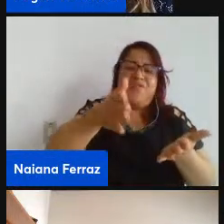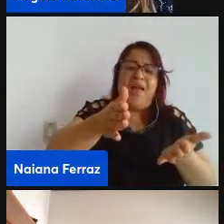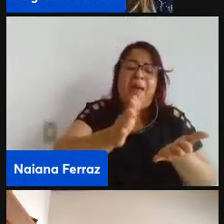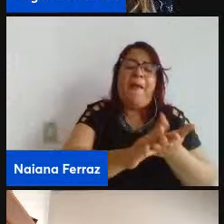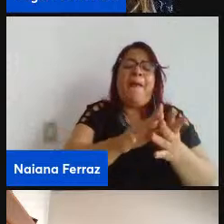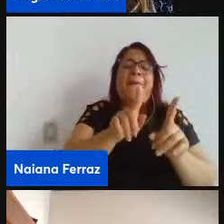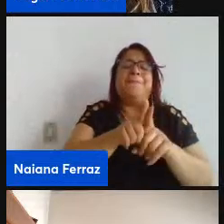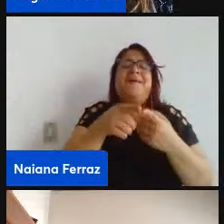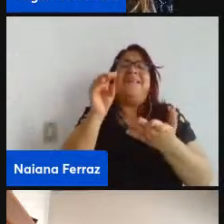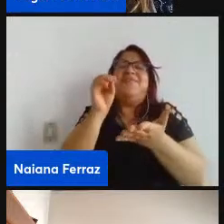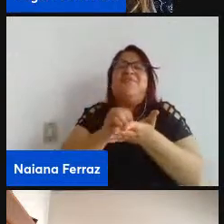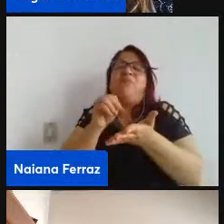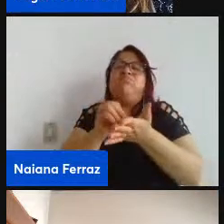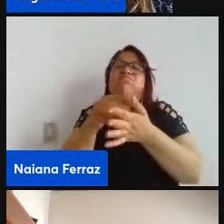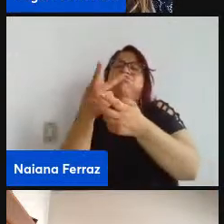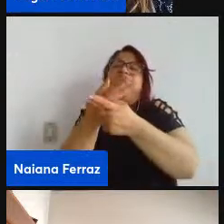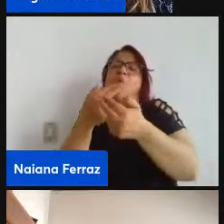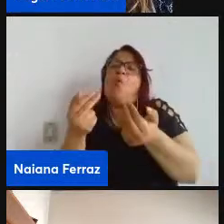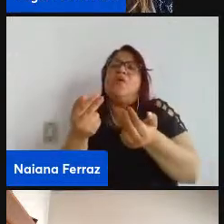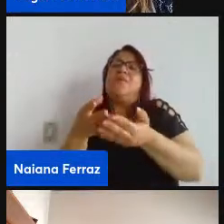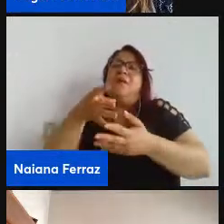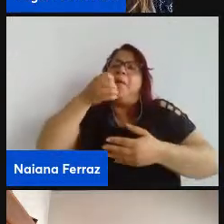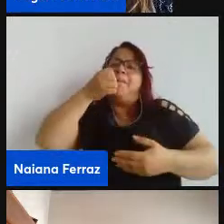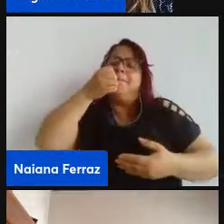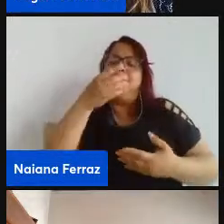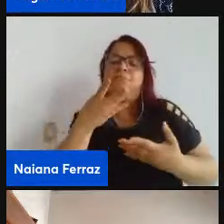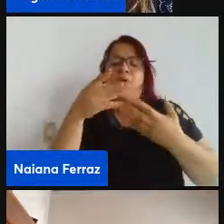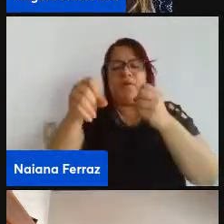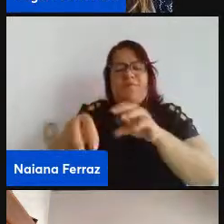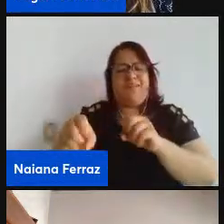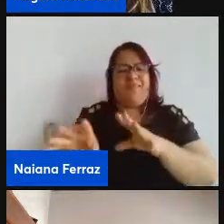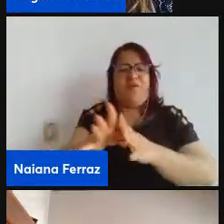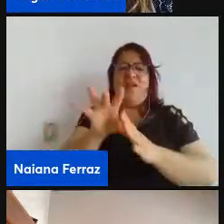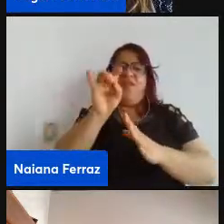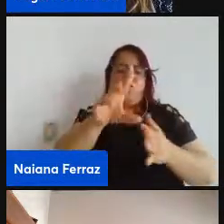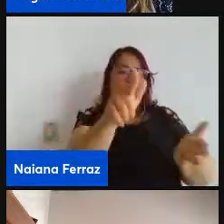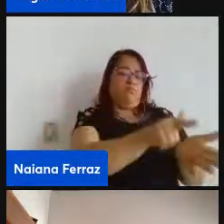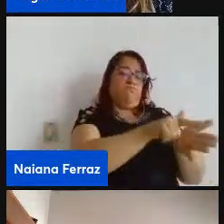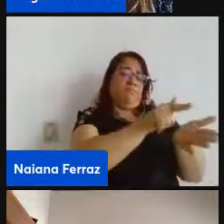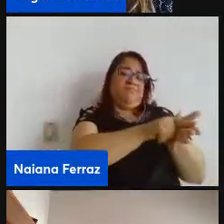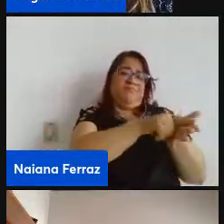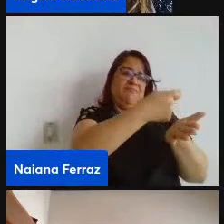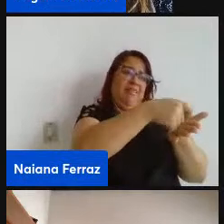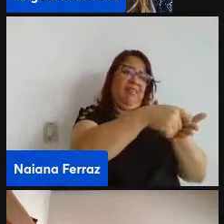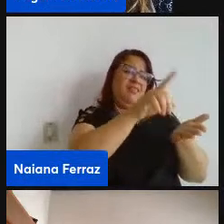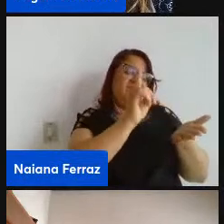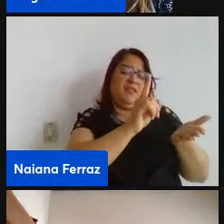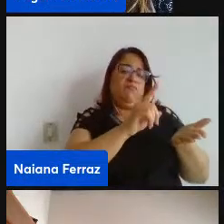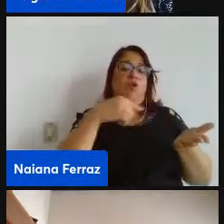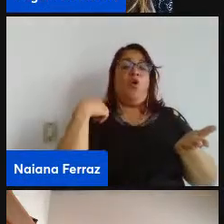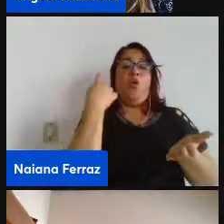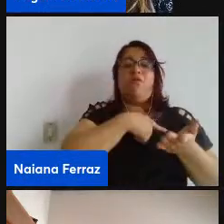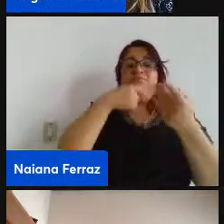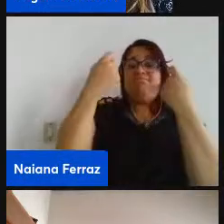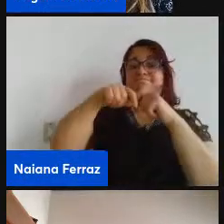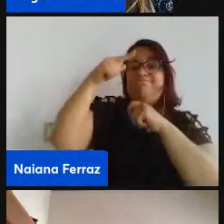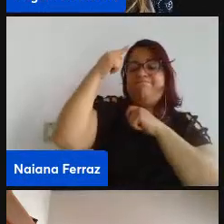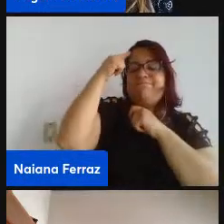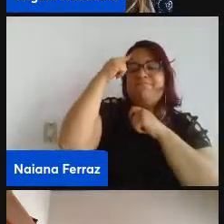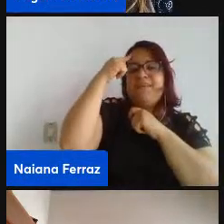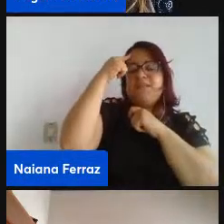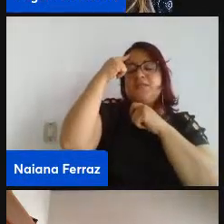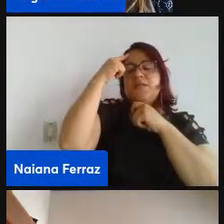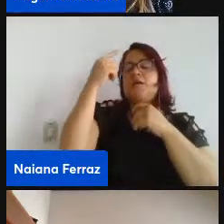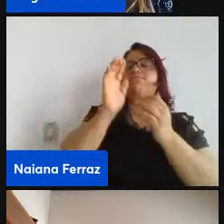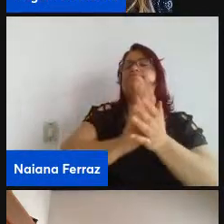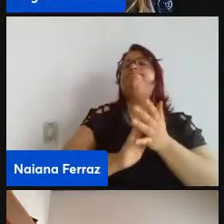boa educação, não basta ficar no papel, né? Eu acho que a gente tem que pensar, inclusive nesse momento, na